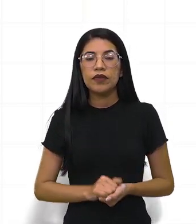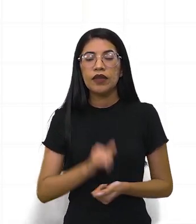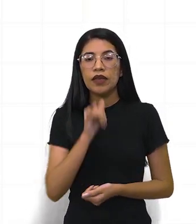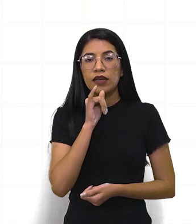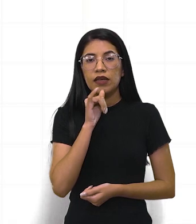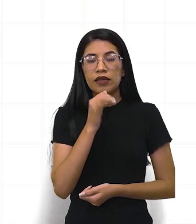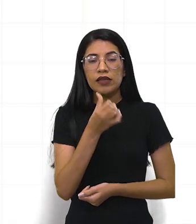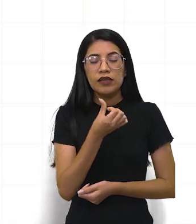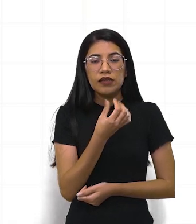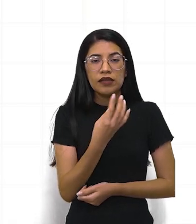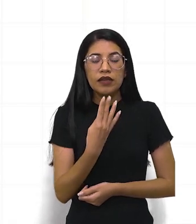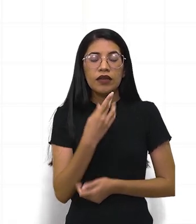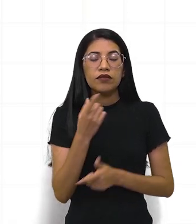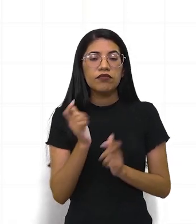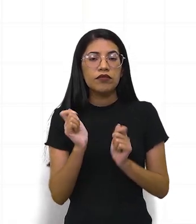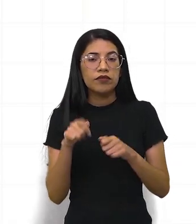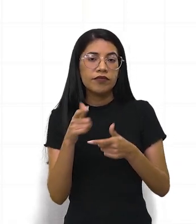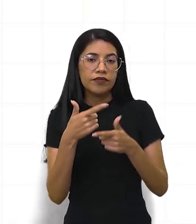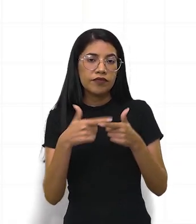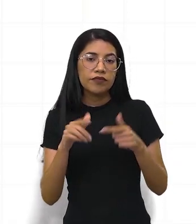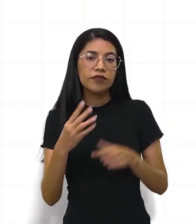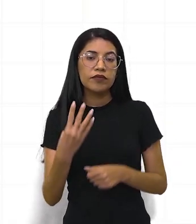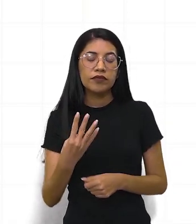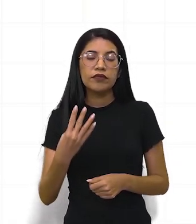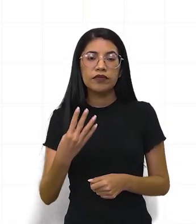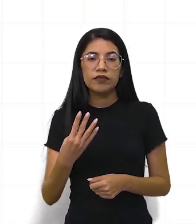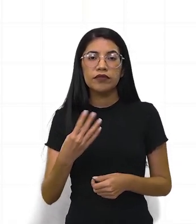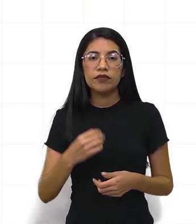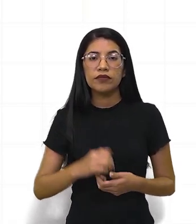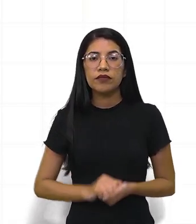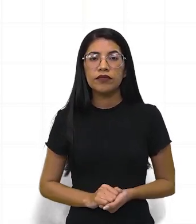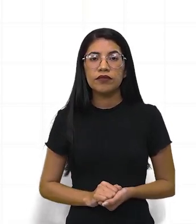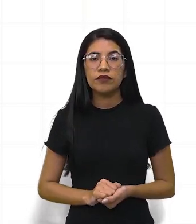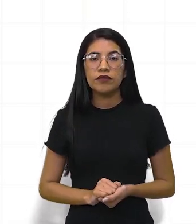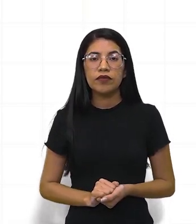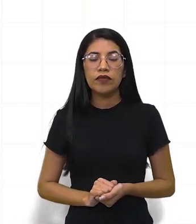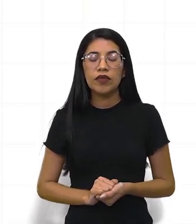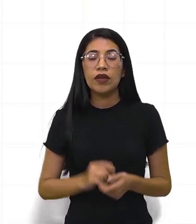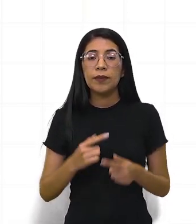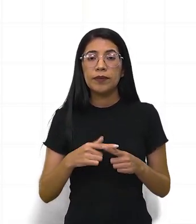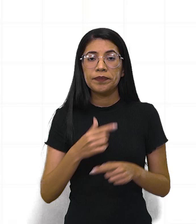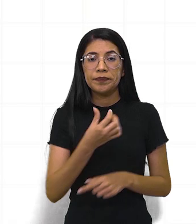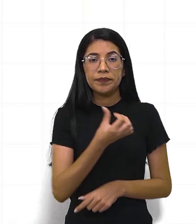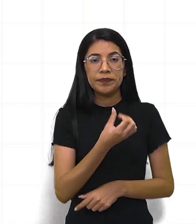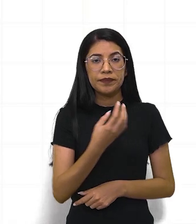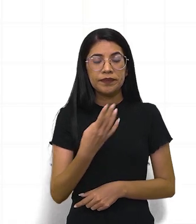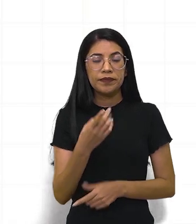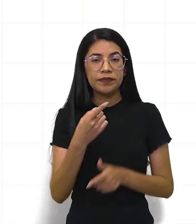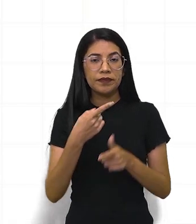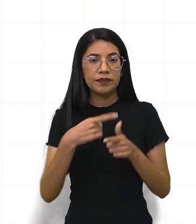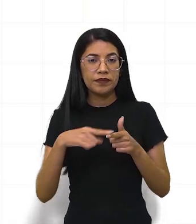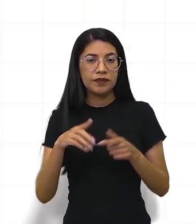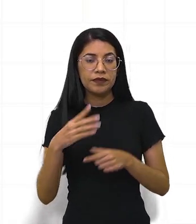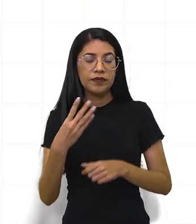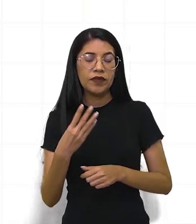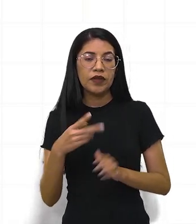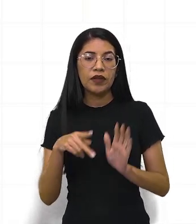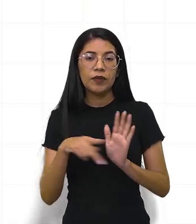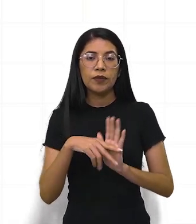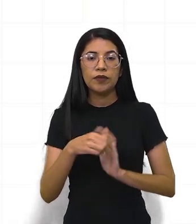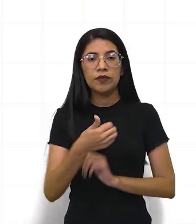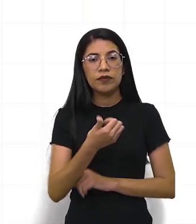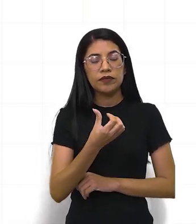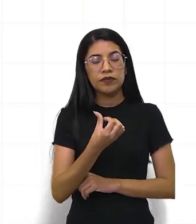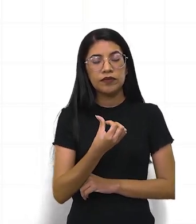é divisível por 4? É, certo? Porque 64 dividido por 4, tá? É igual a